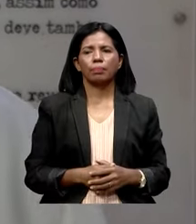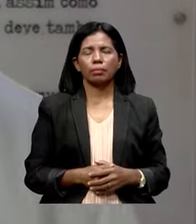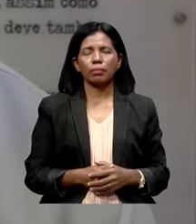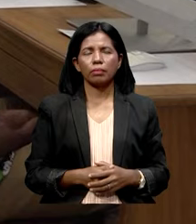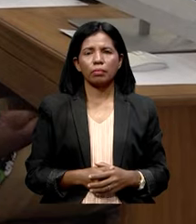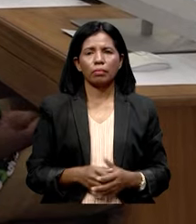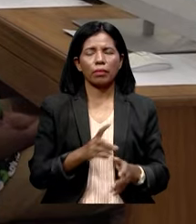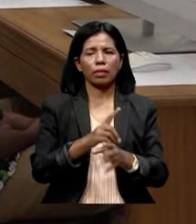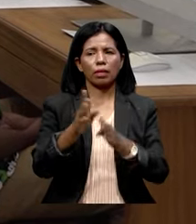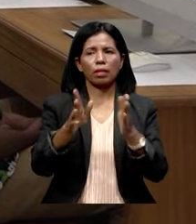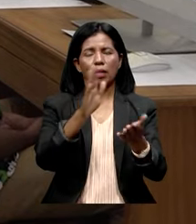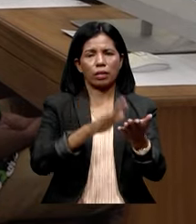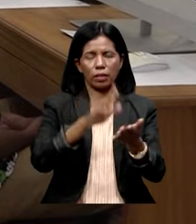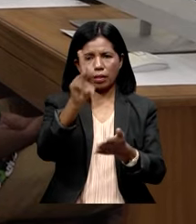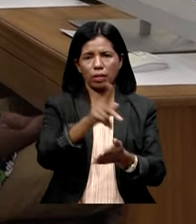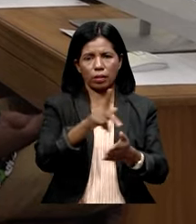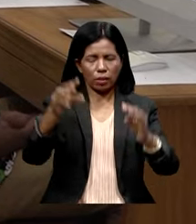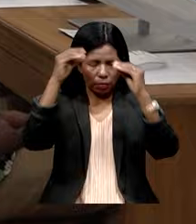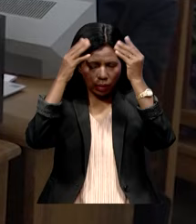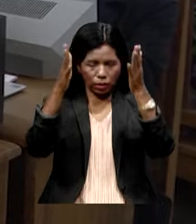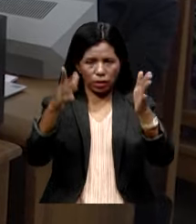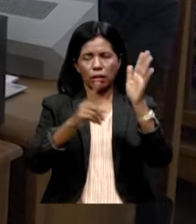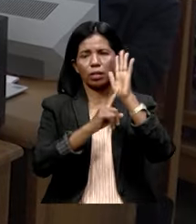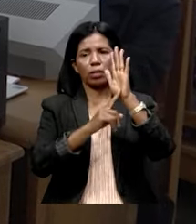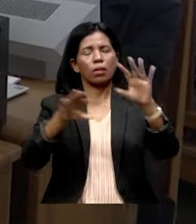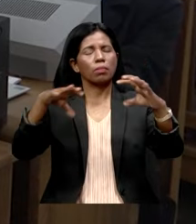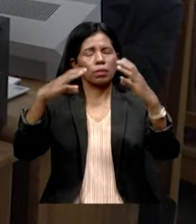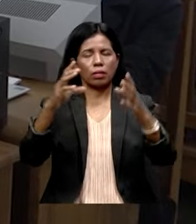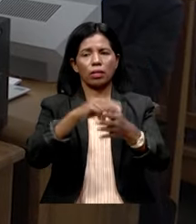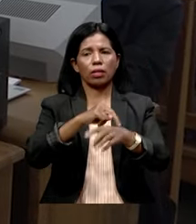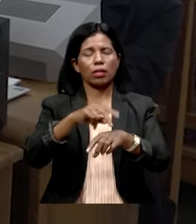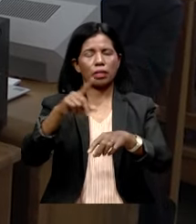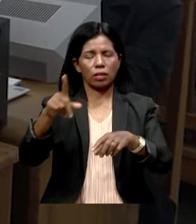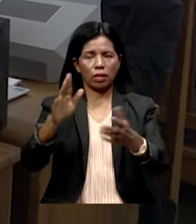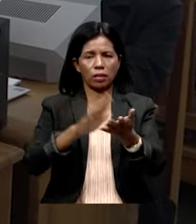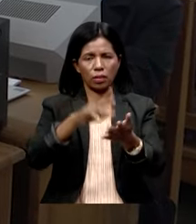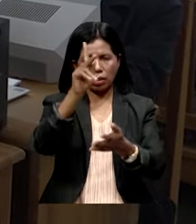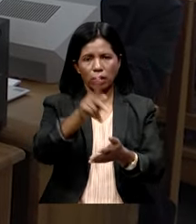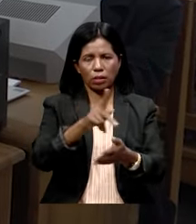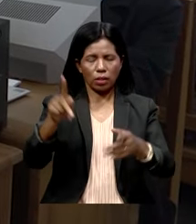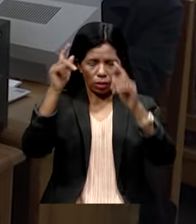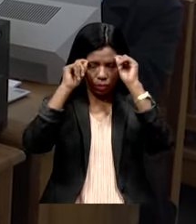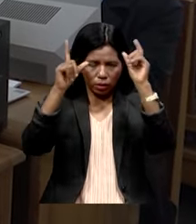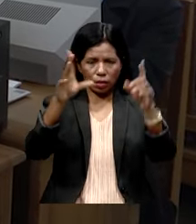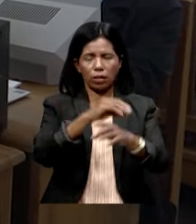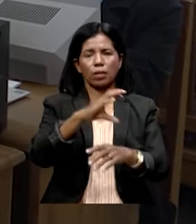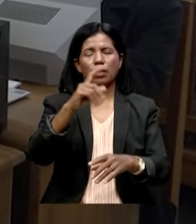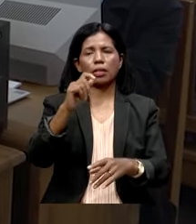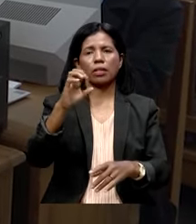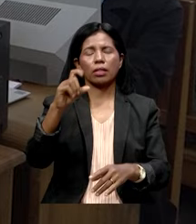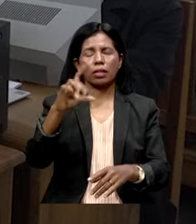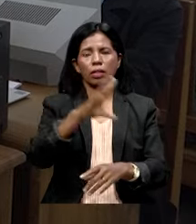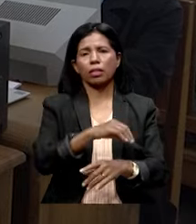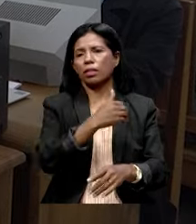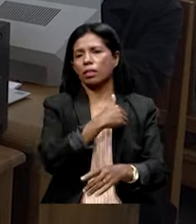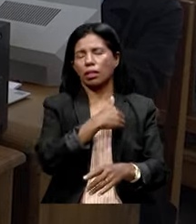diretores da Escola Católica, no professor Sira Hato Ona, da Comissão Nacional de Educação na Escola Católica Timor-Leste, Conetil, mas Beto Horas, né? Se